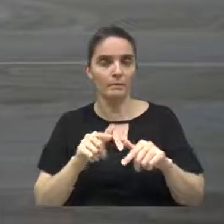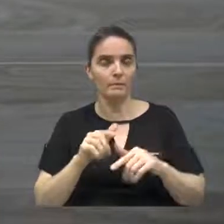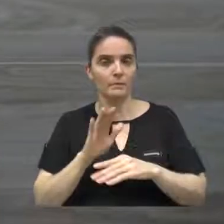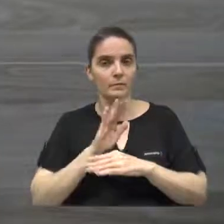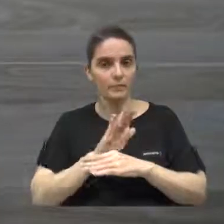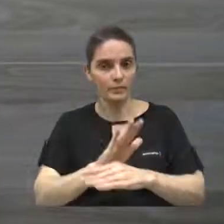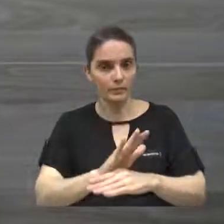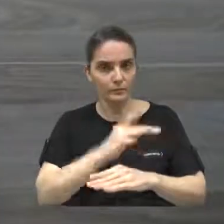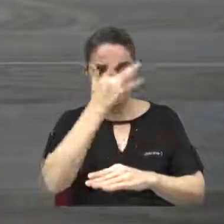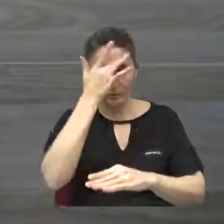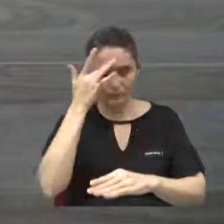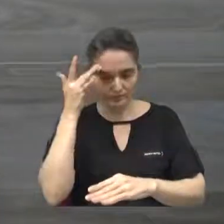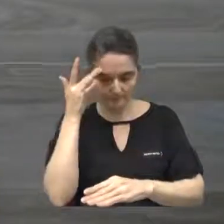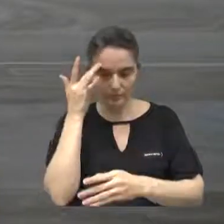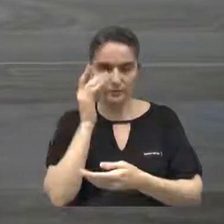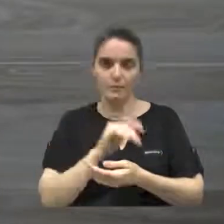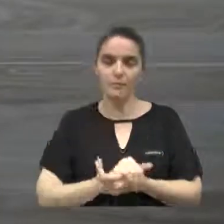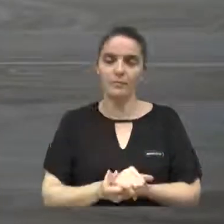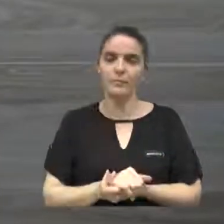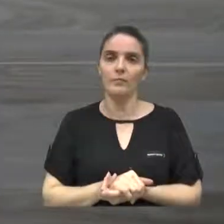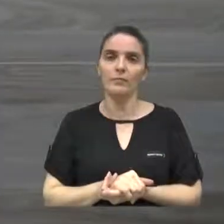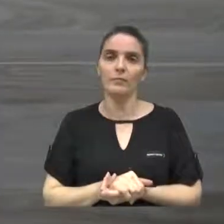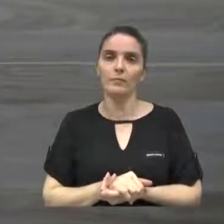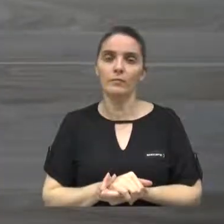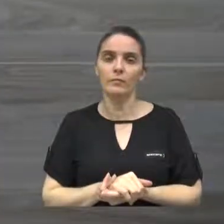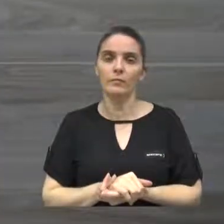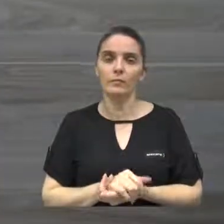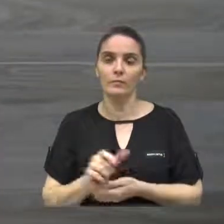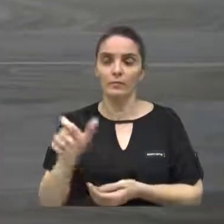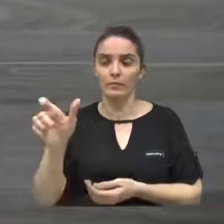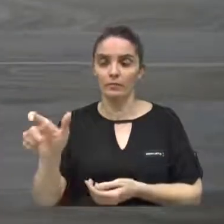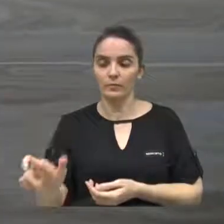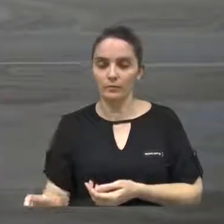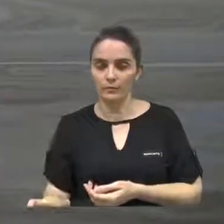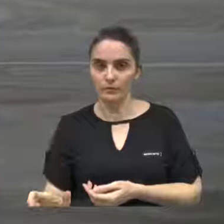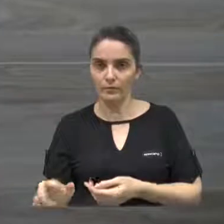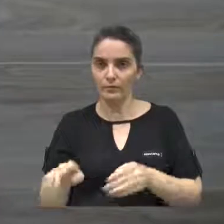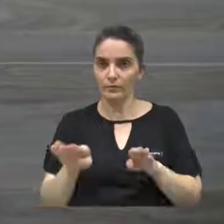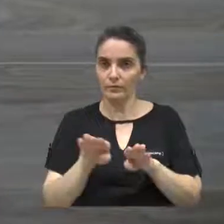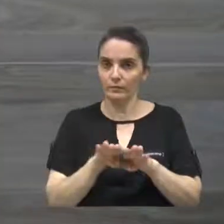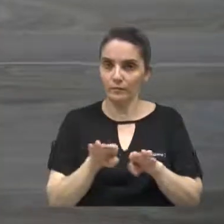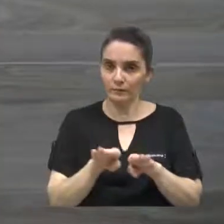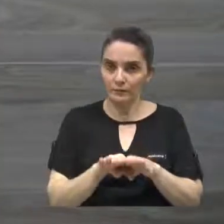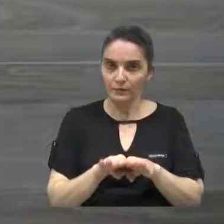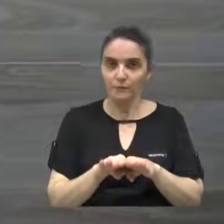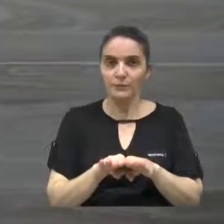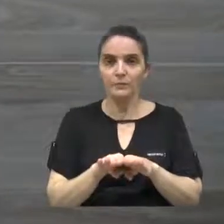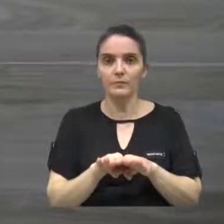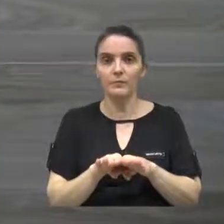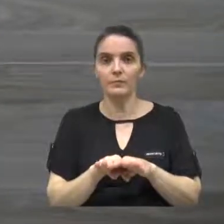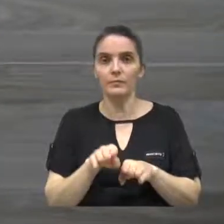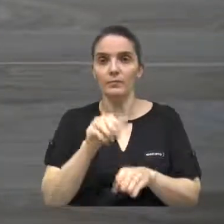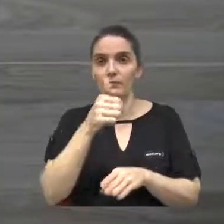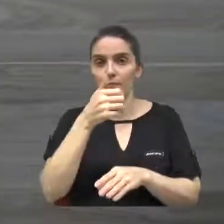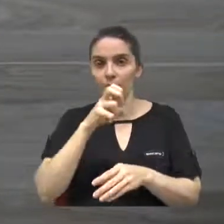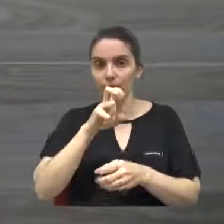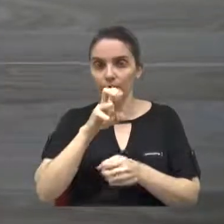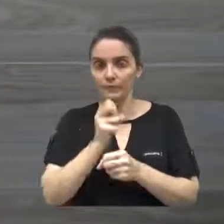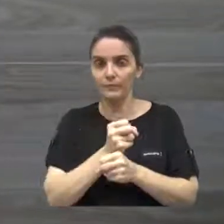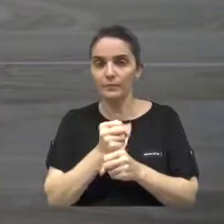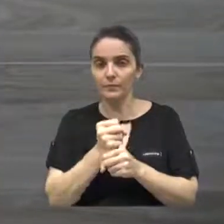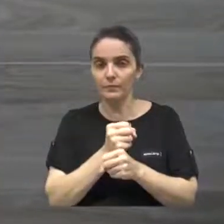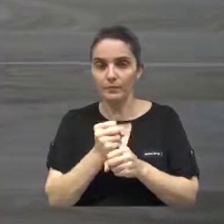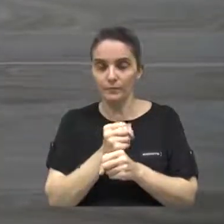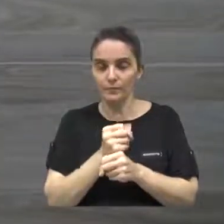ali daquela comunidade. Dona Maria também participou durante 15 anos do grupo